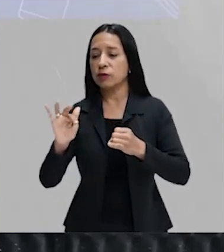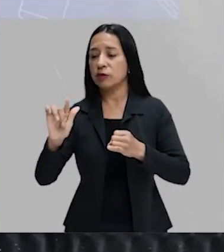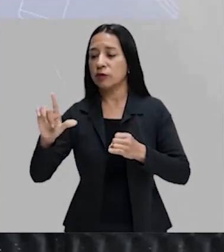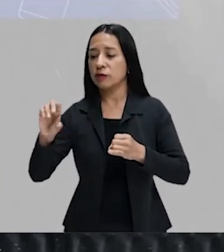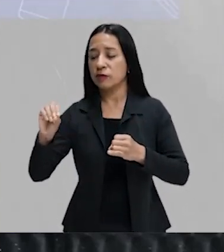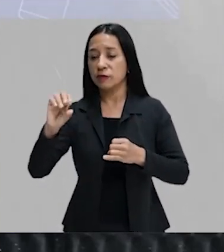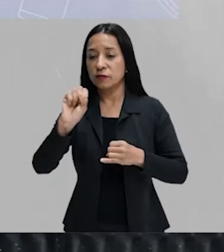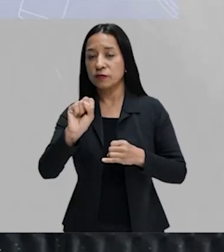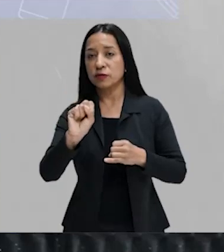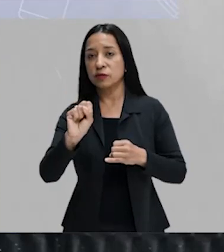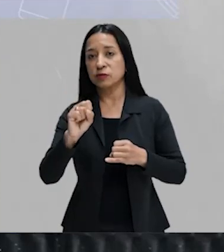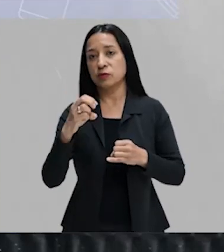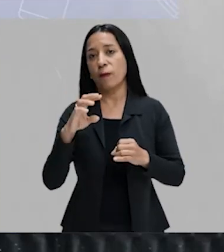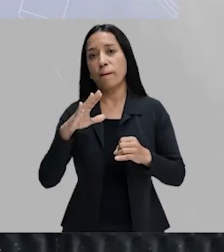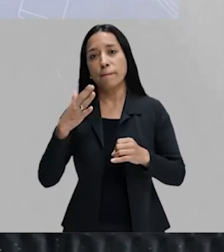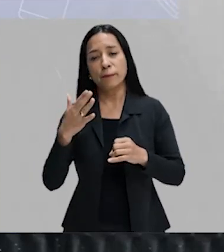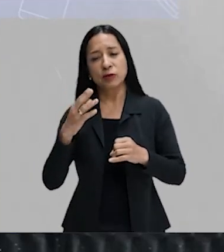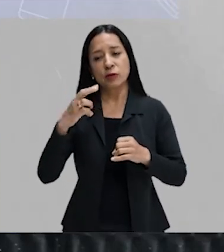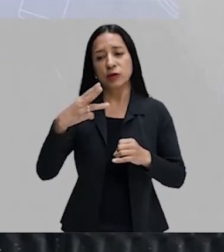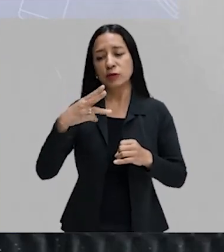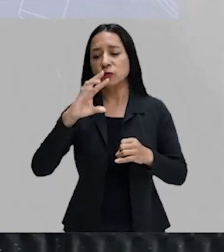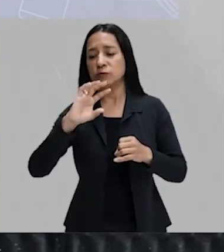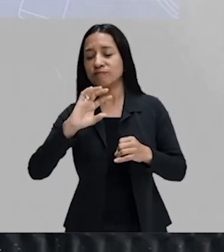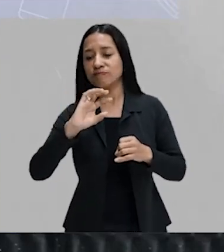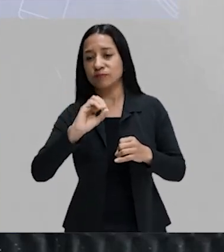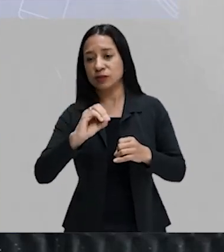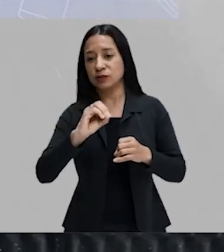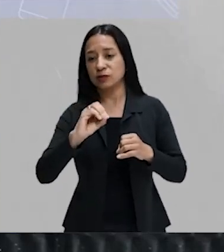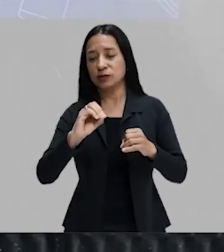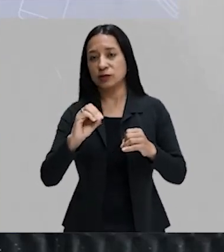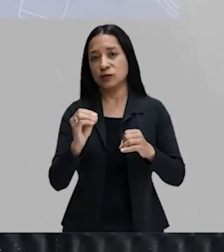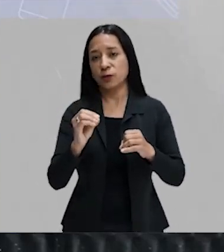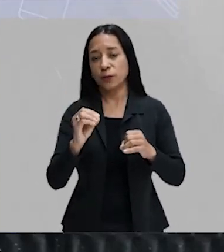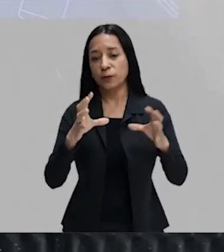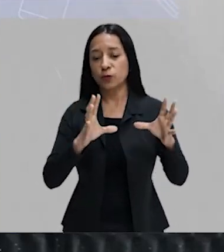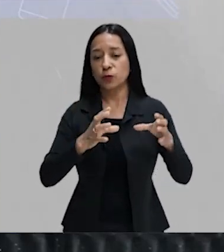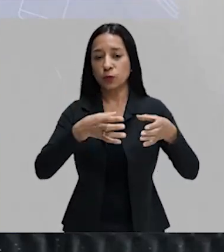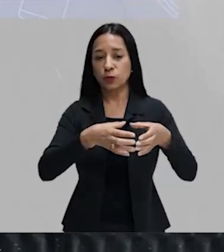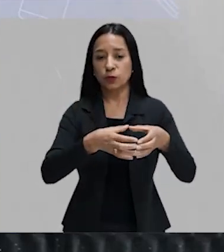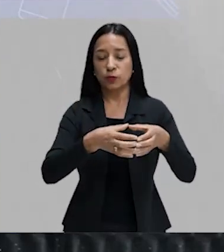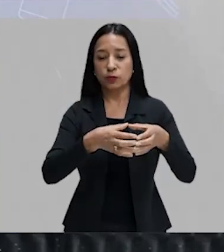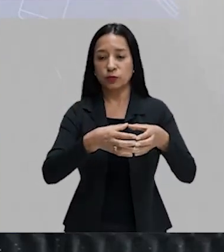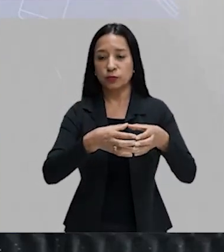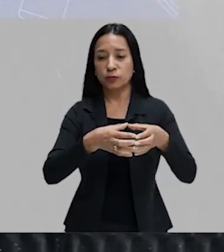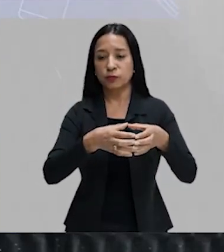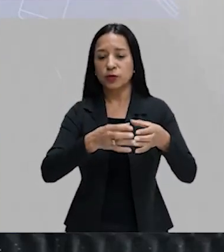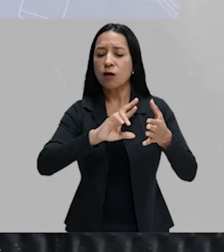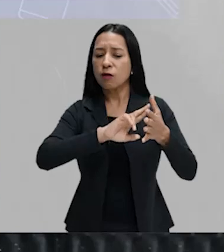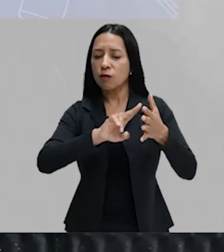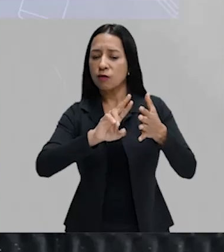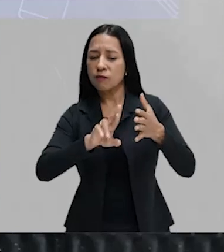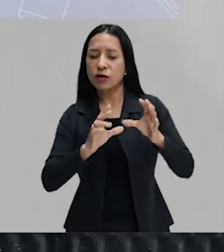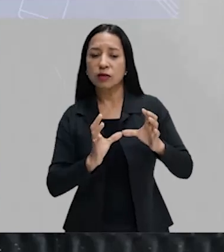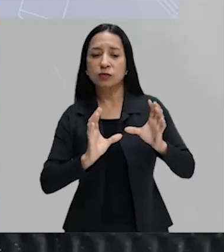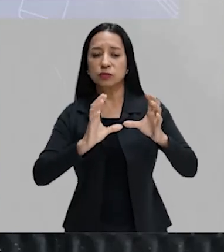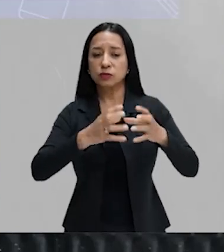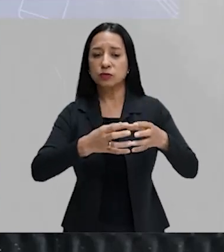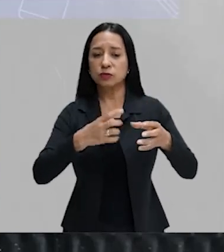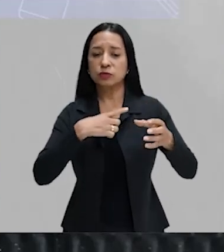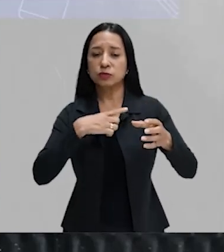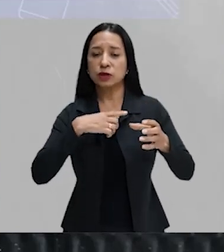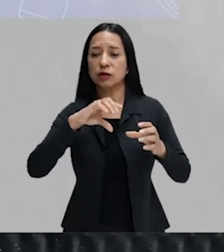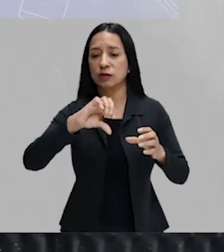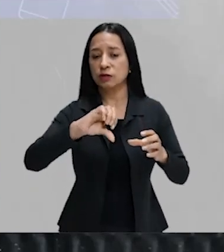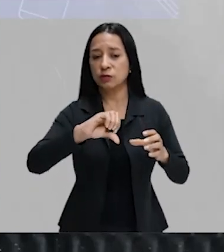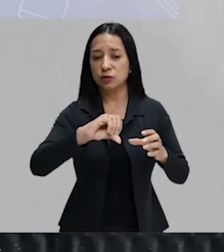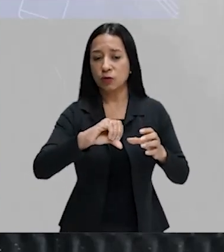Então, são cerca de mais de 30 filos. Agora, dentre desses vários filos, nós temos 9